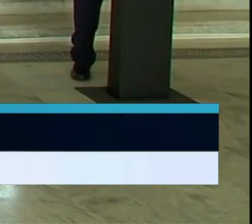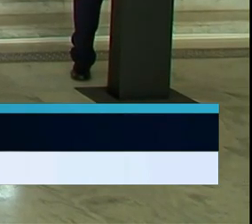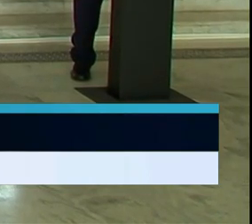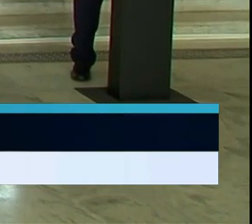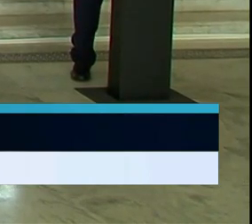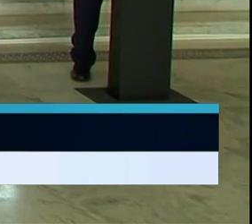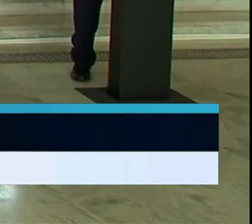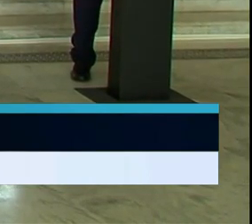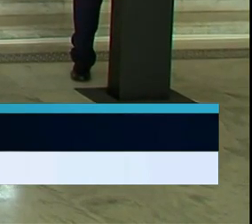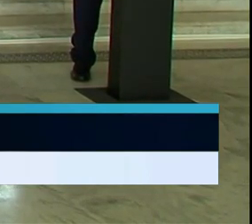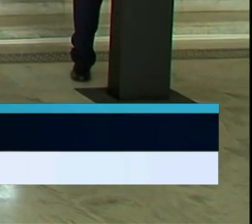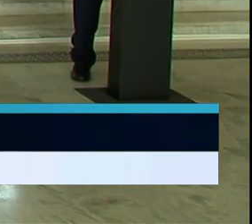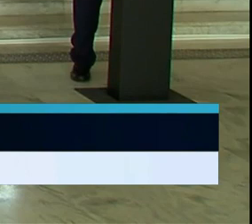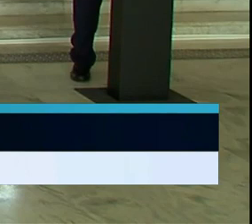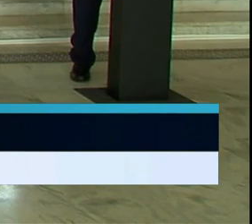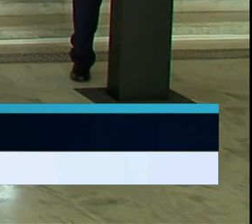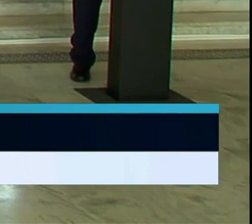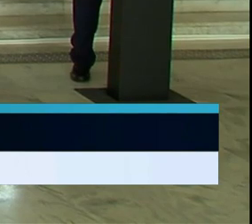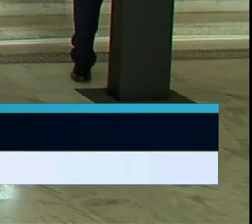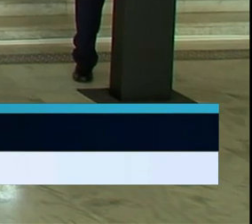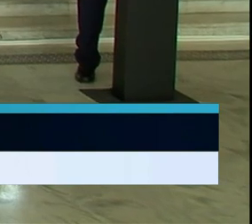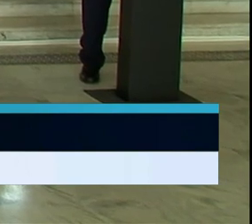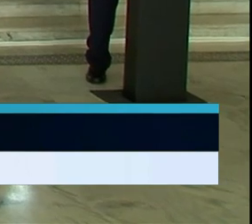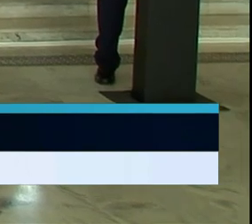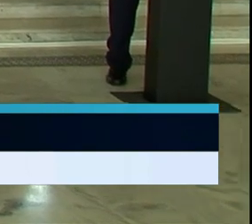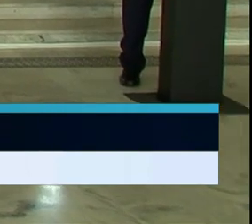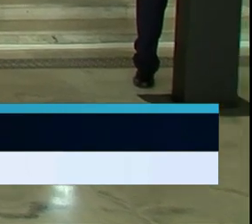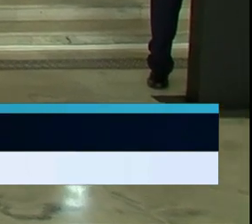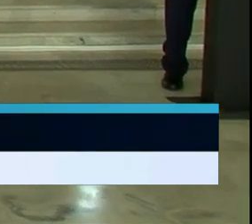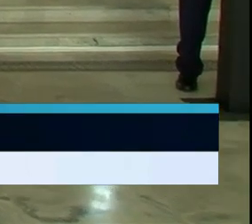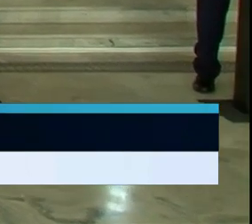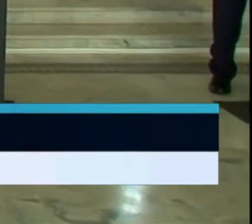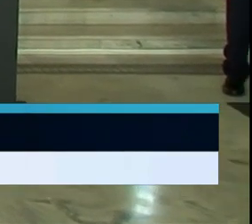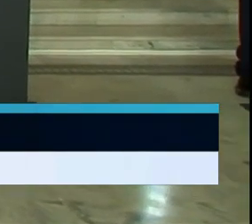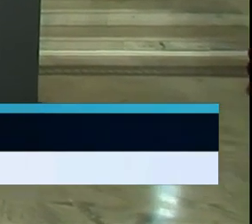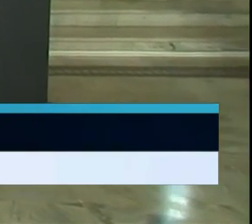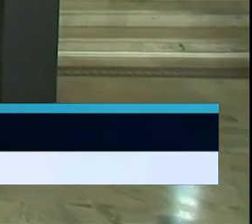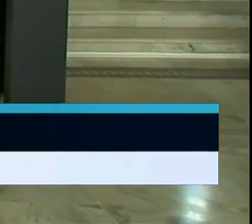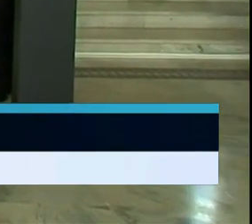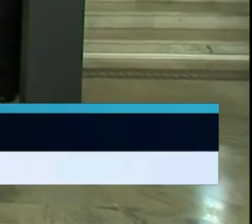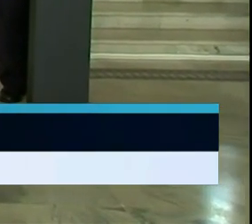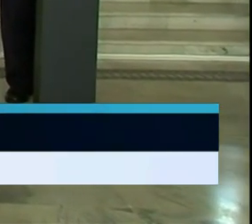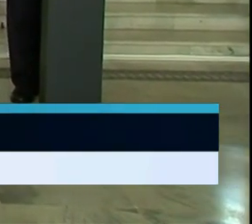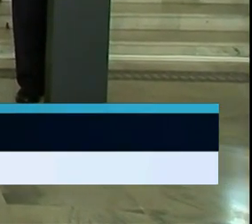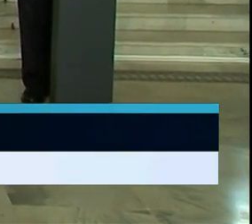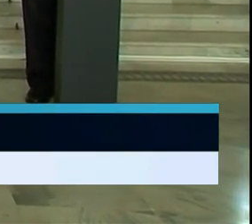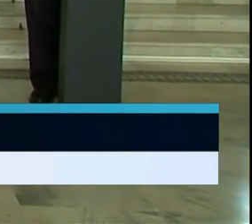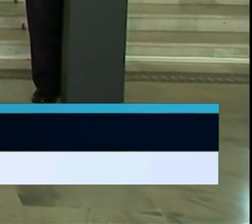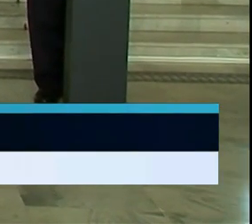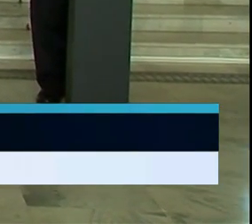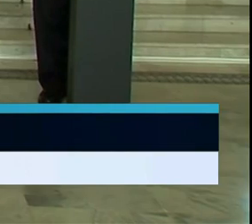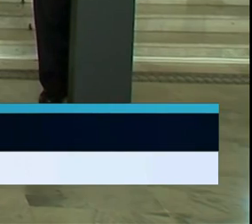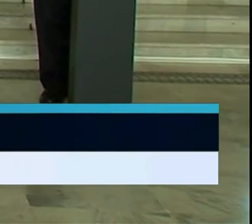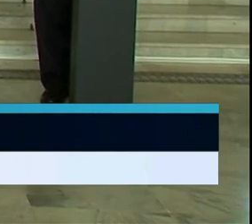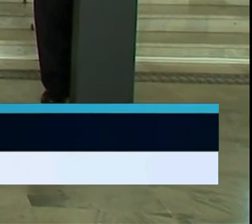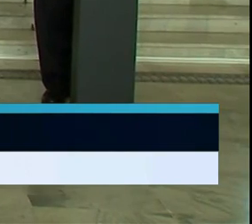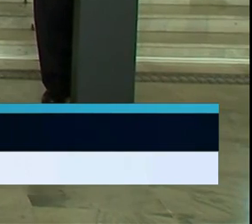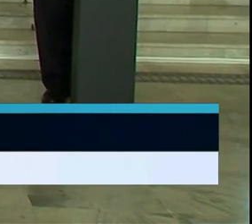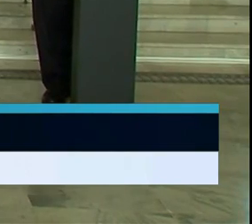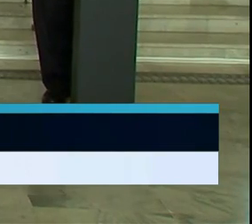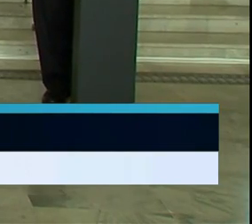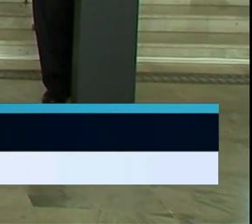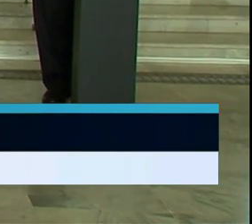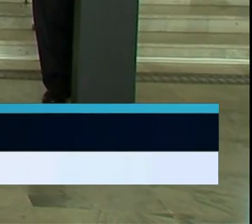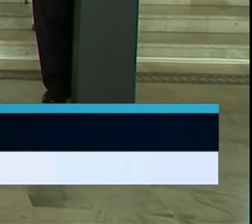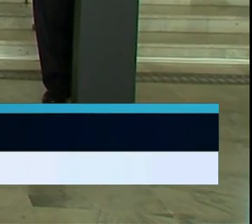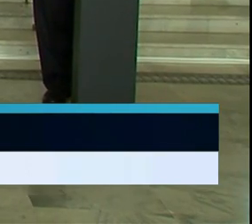Covid-19, chamado Comitê da Saúde, e Rocieli Soares, secretário da Educação, e Patrícia Ellen, que